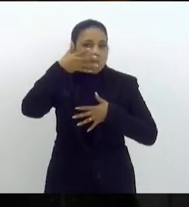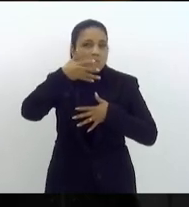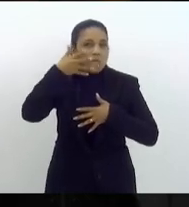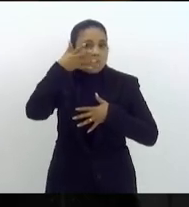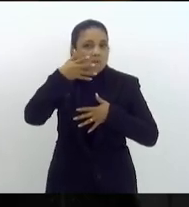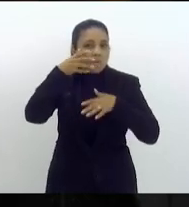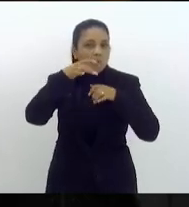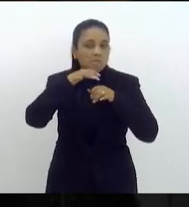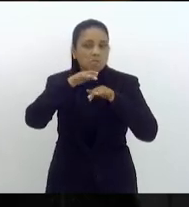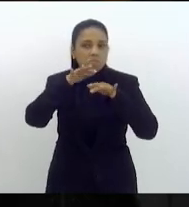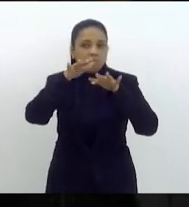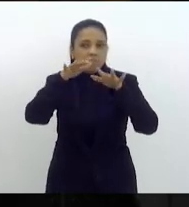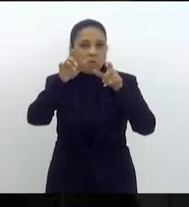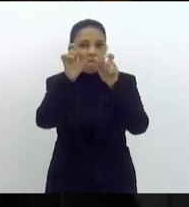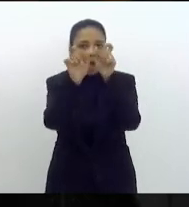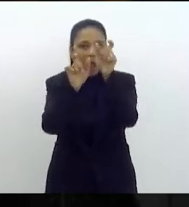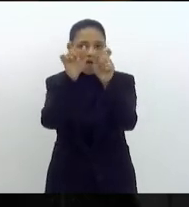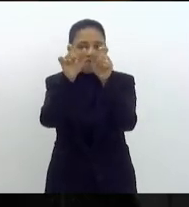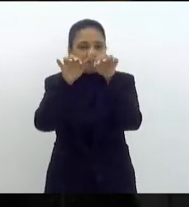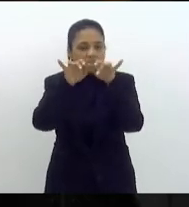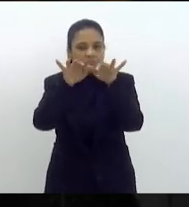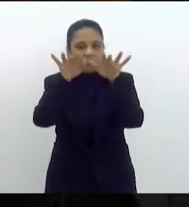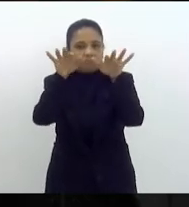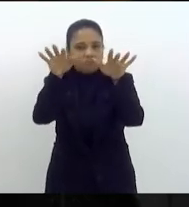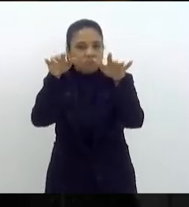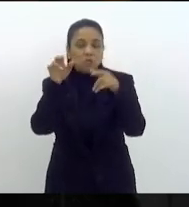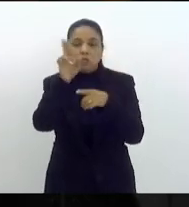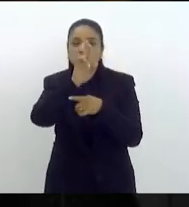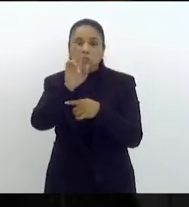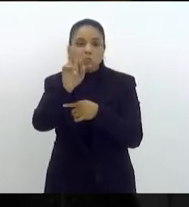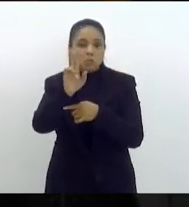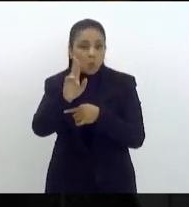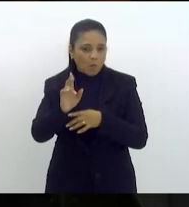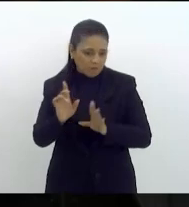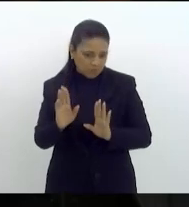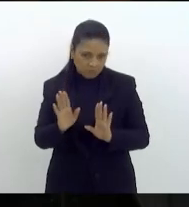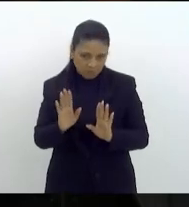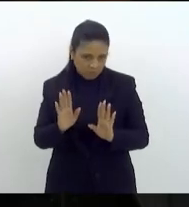soprando e não tô dominando ninguém